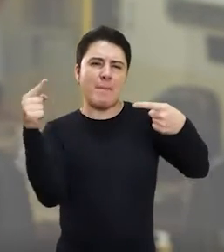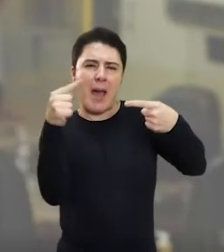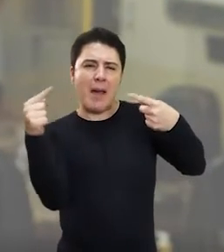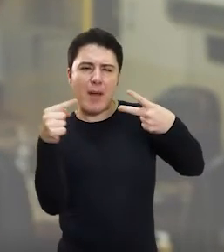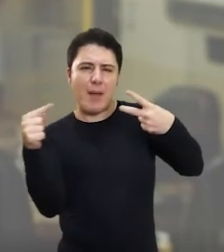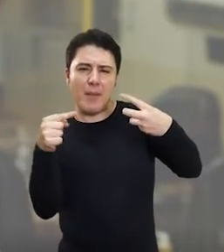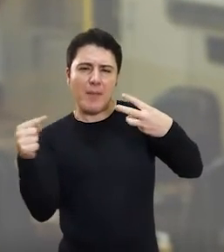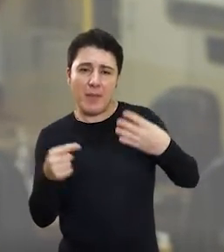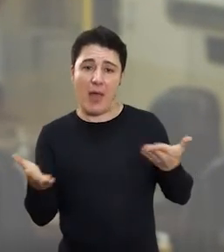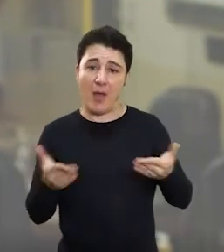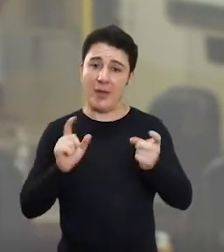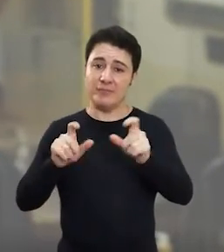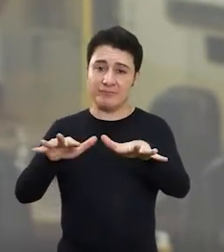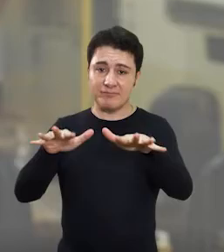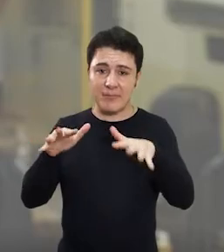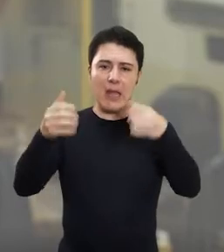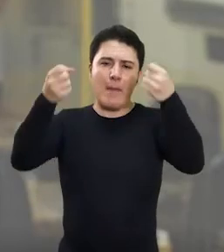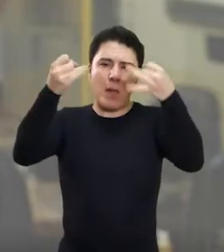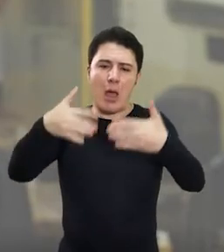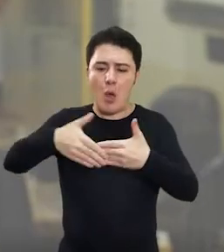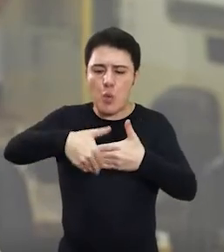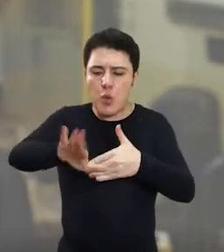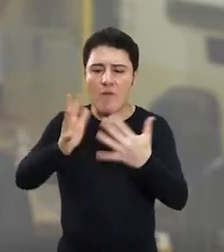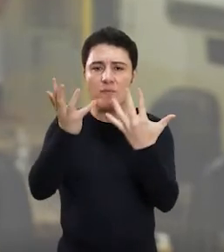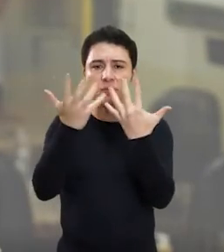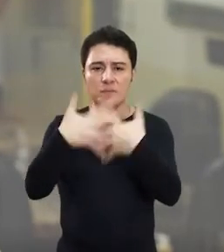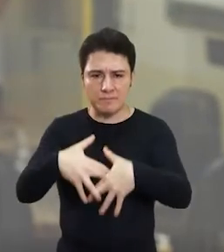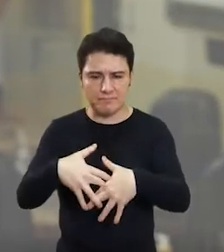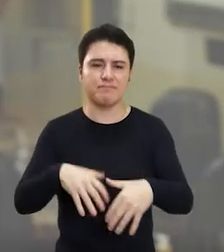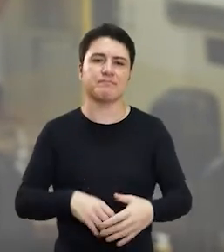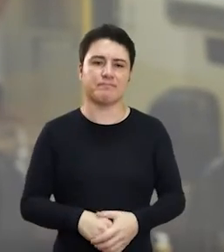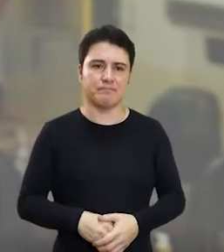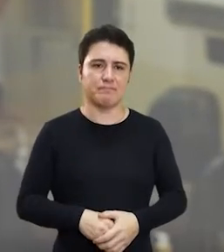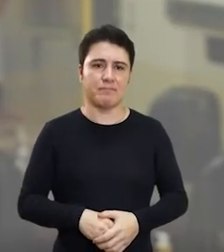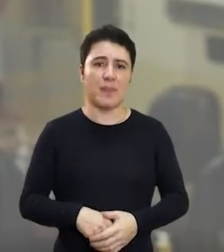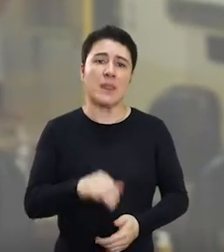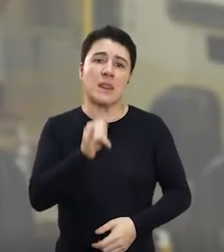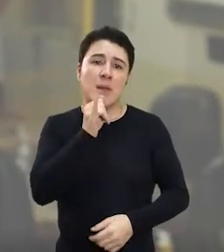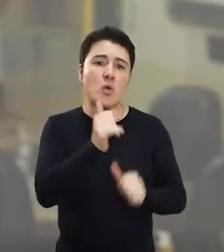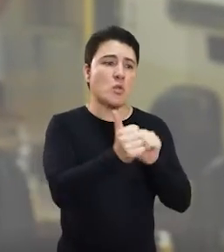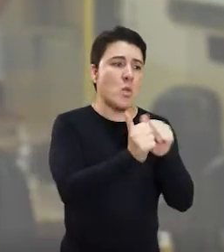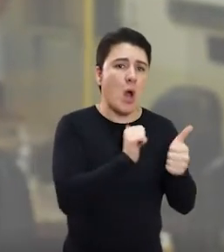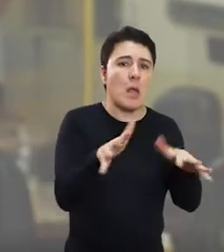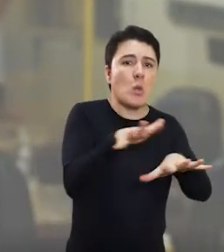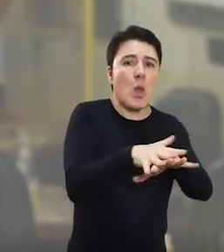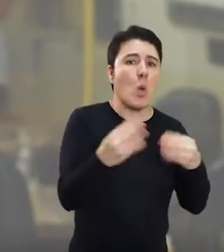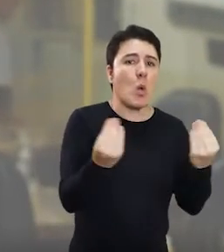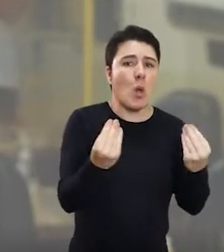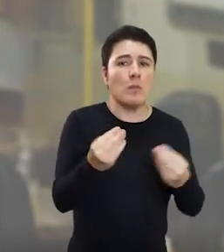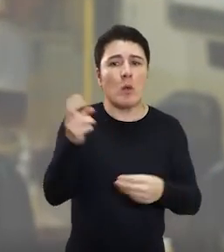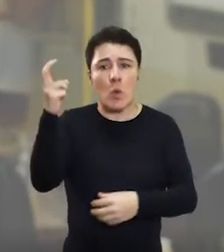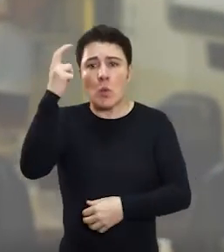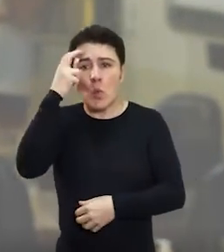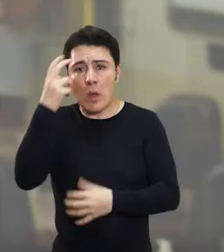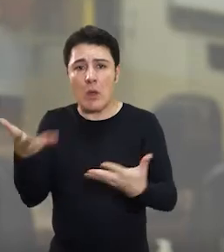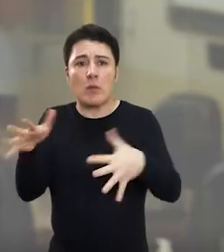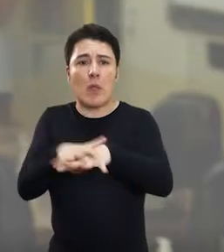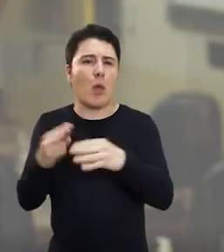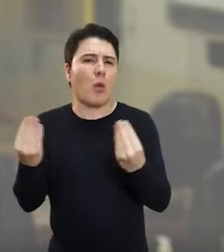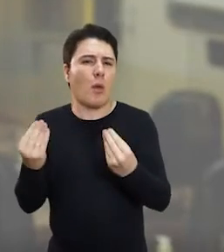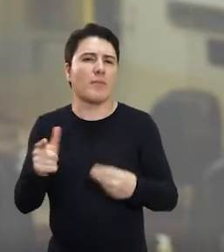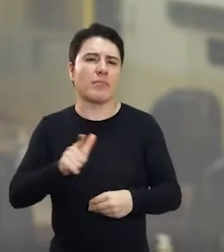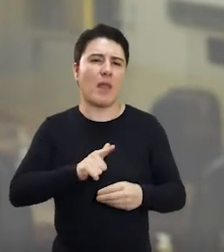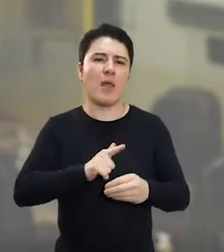trazer aí na audiência de como vai funcionar e também inclusão no esporte na cultura com oficinas específicas qual valorização da Cultura